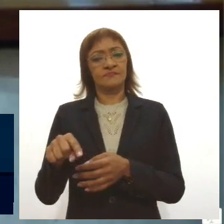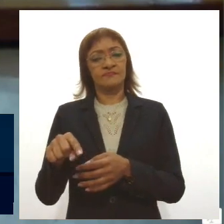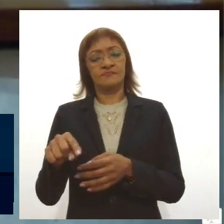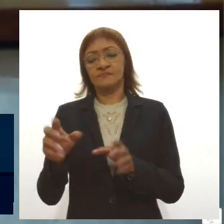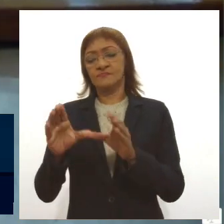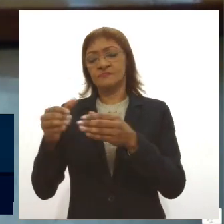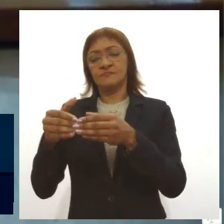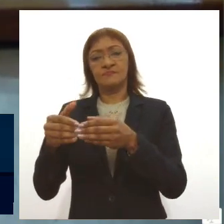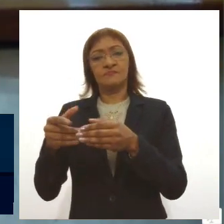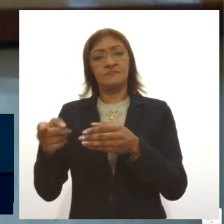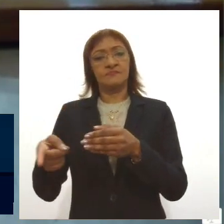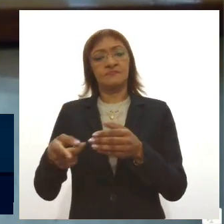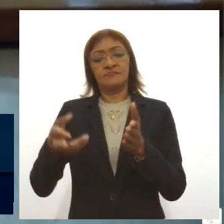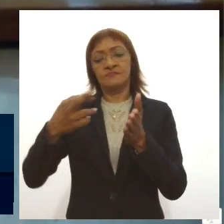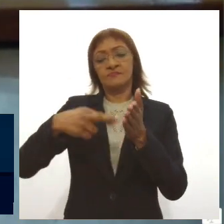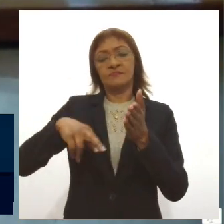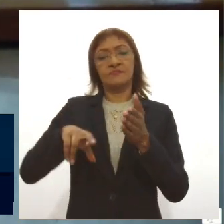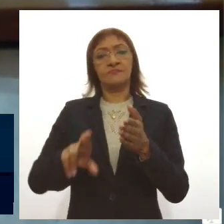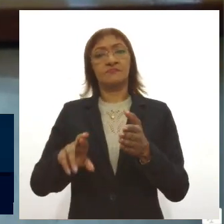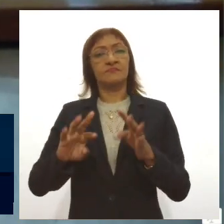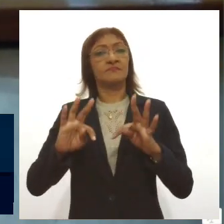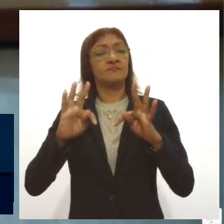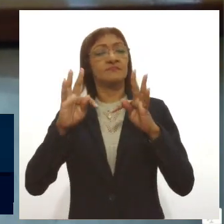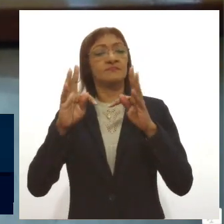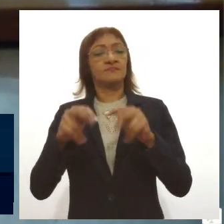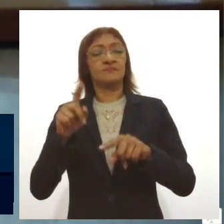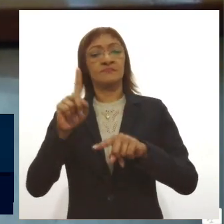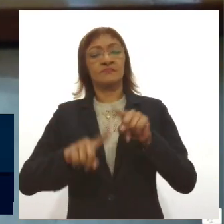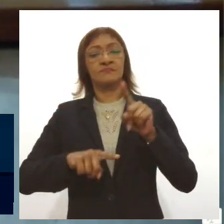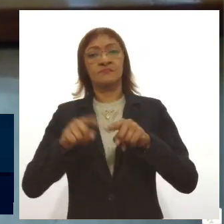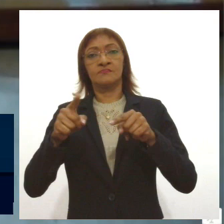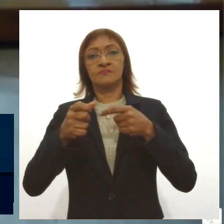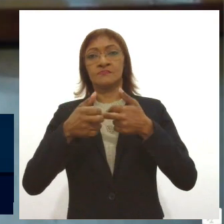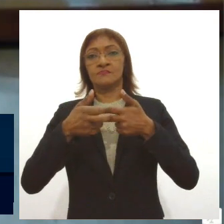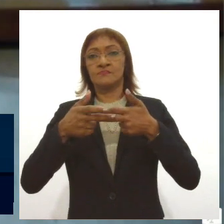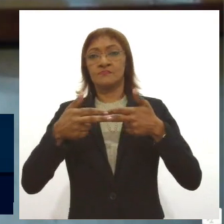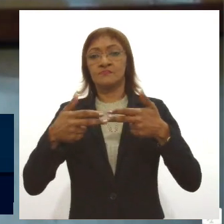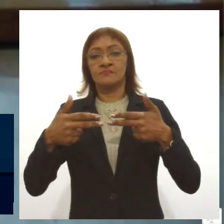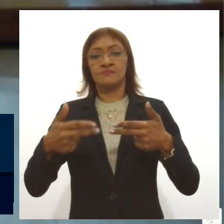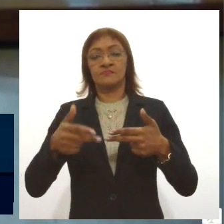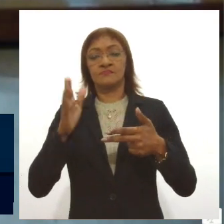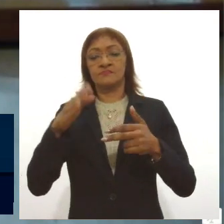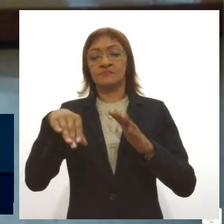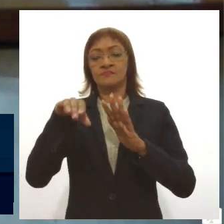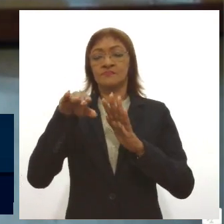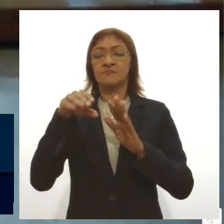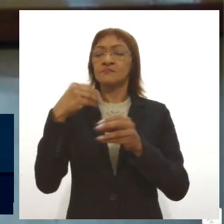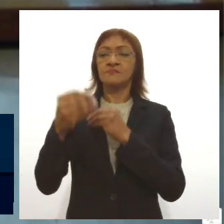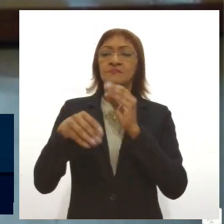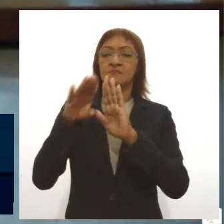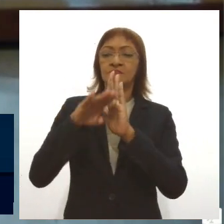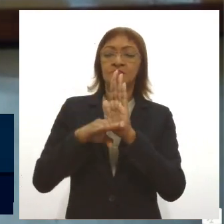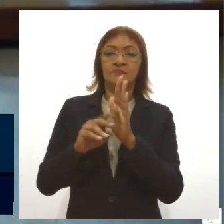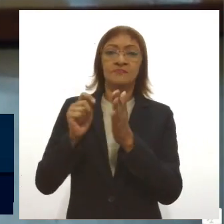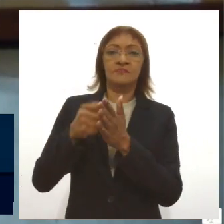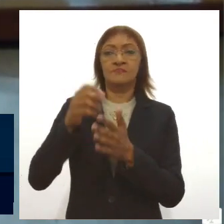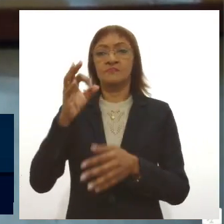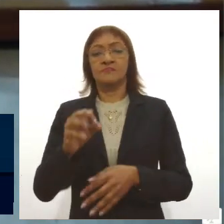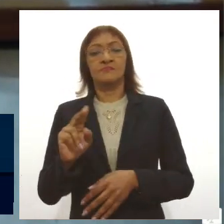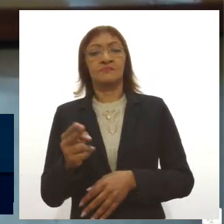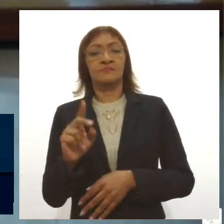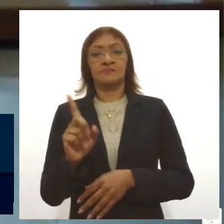fazendo uma revisão no produto do plano de gerenciamento costeiro e também do ZE econômico. Então,